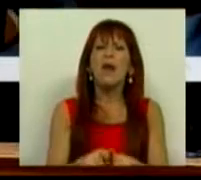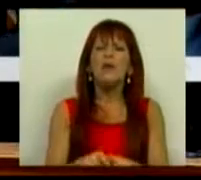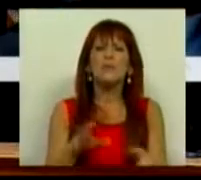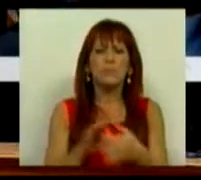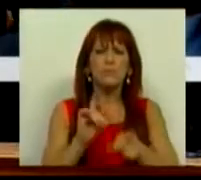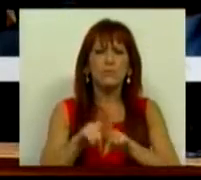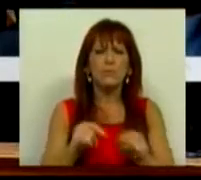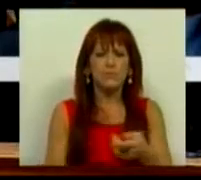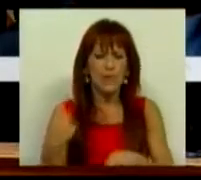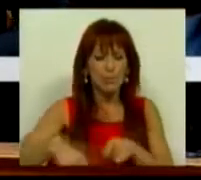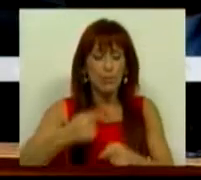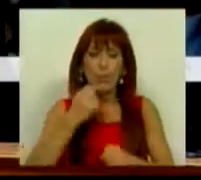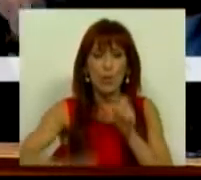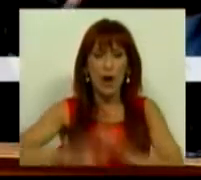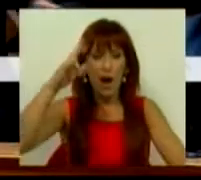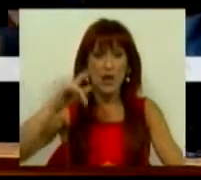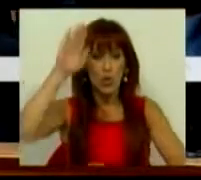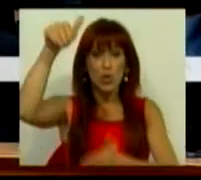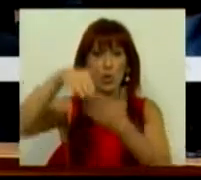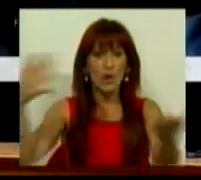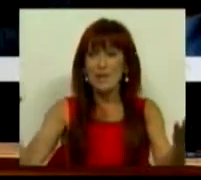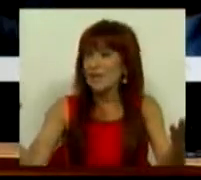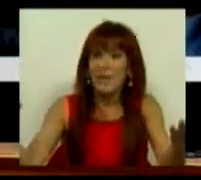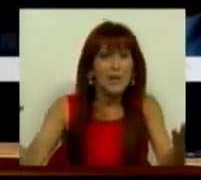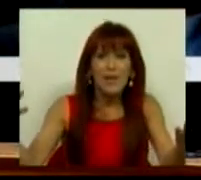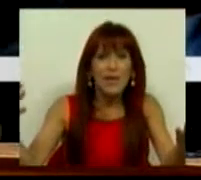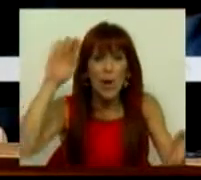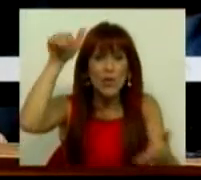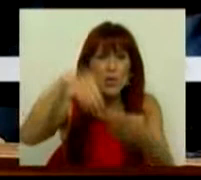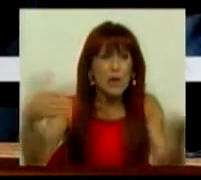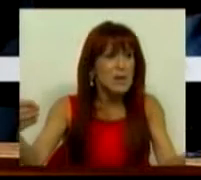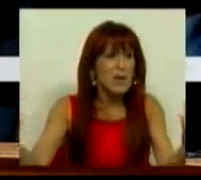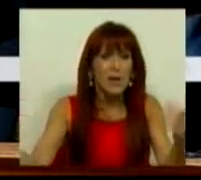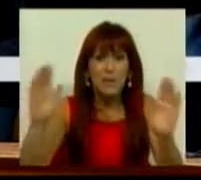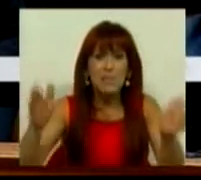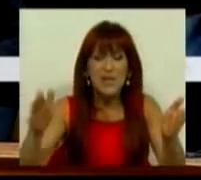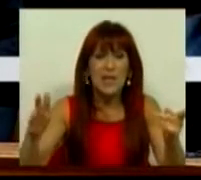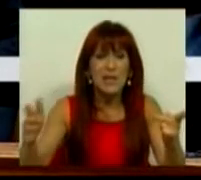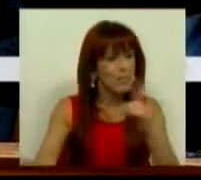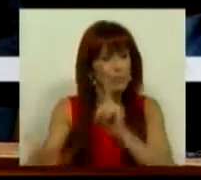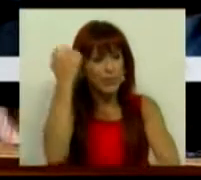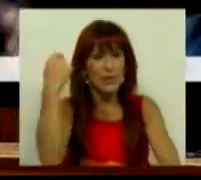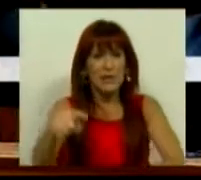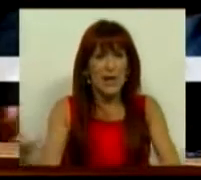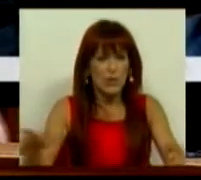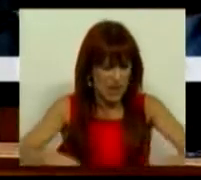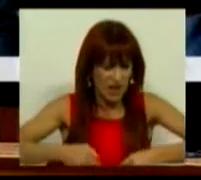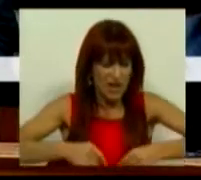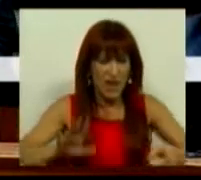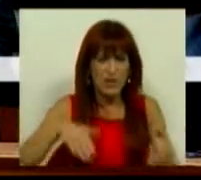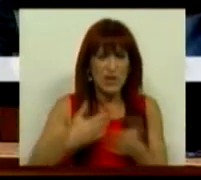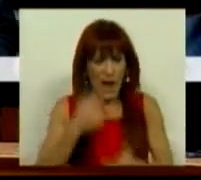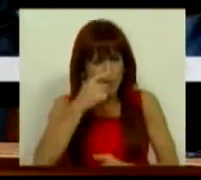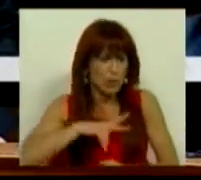diz respeito às rendas excessivas, os resultados não são os resultados que devem ser os resultados aceitáveis para